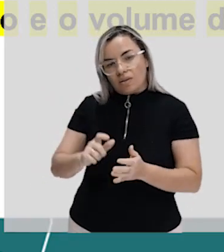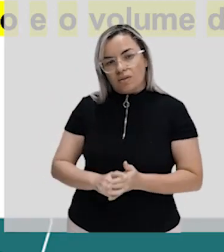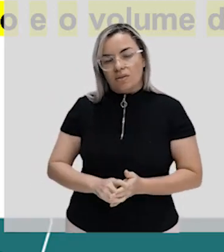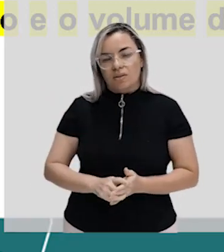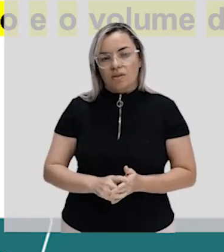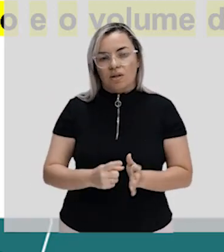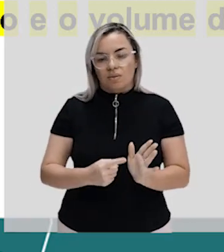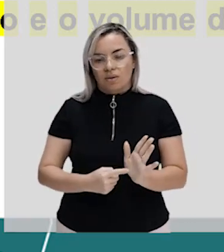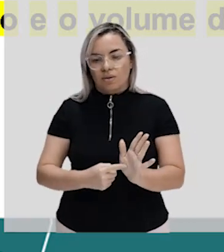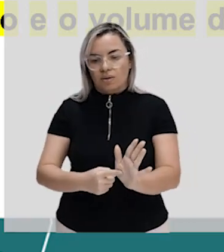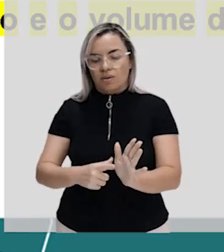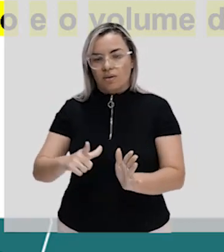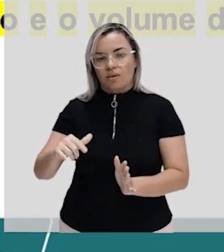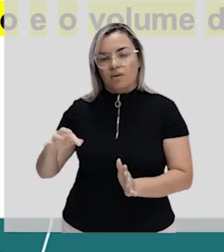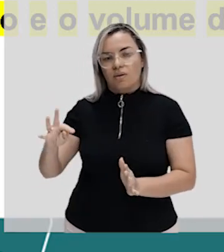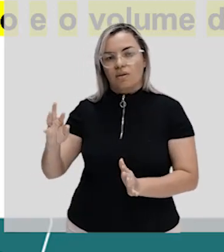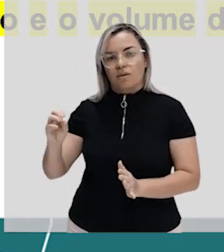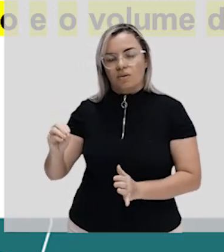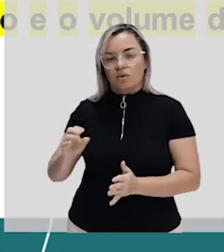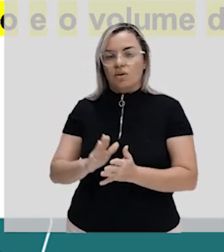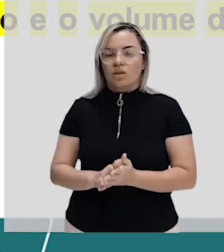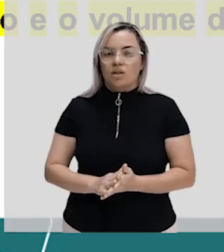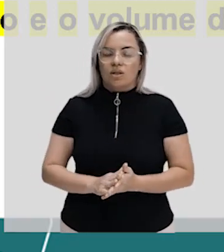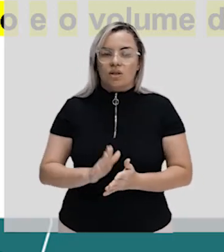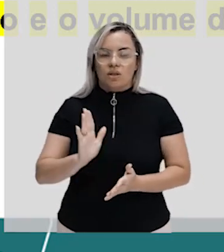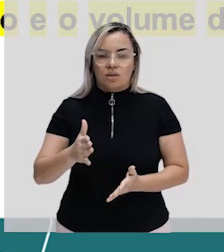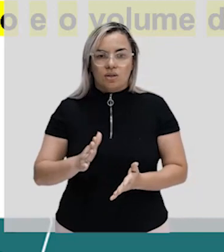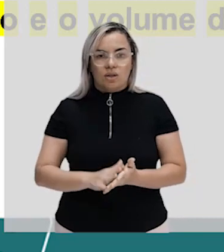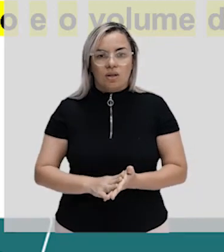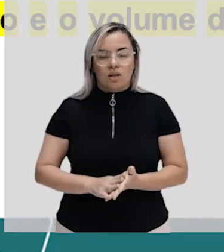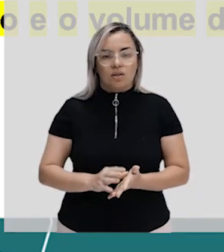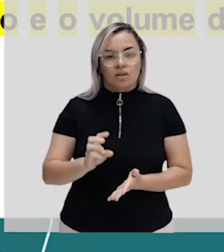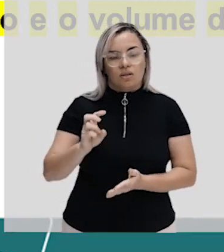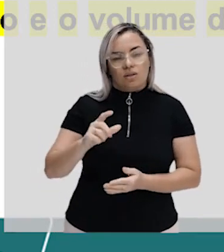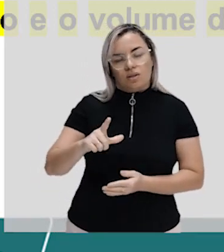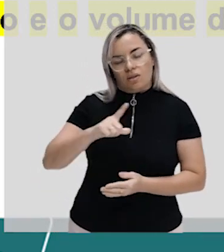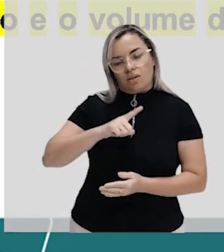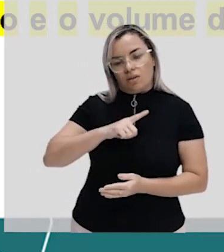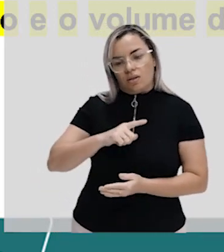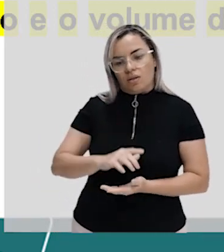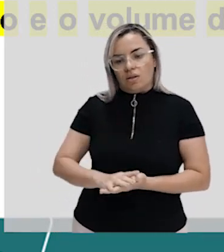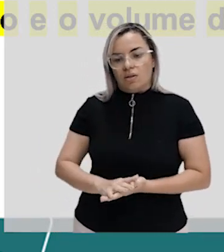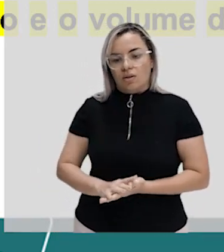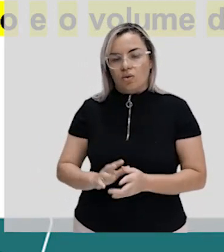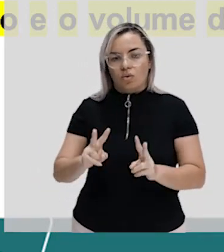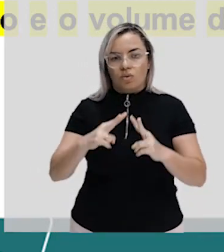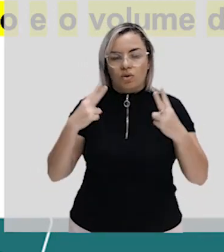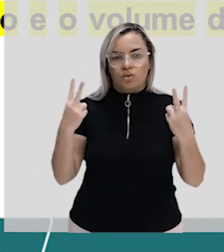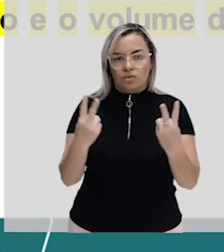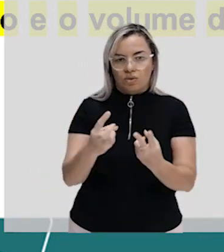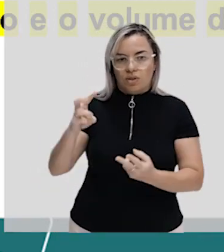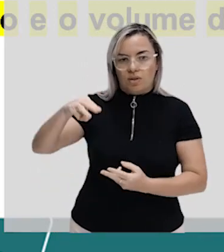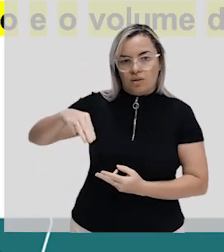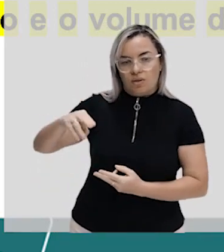volume estiver em ml, eu vou ter que transformar para litro. Tudo bem, turminha?